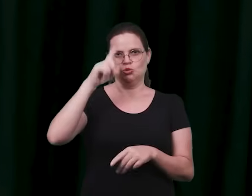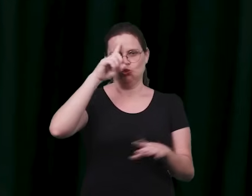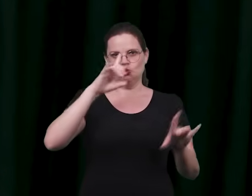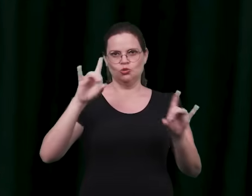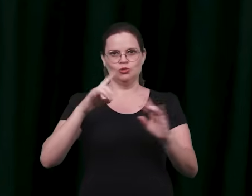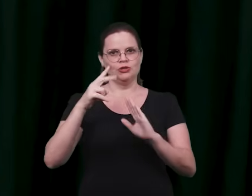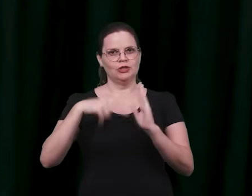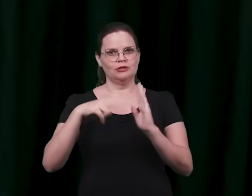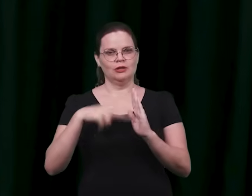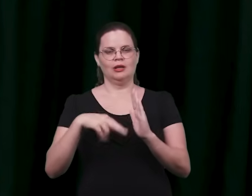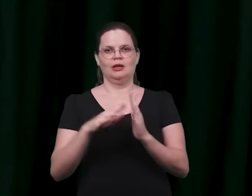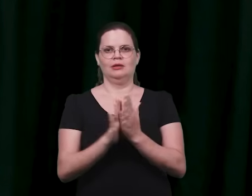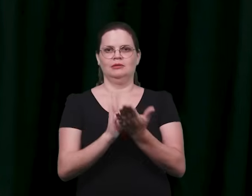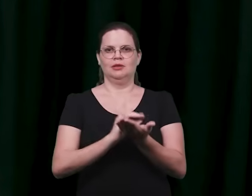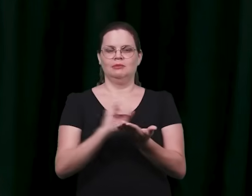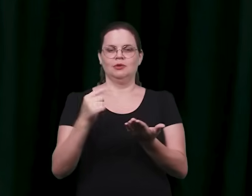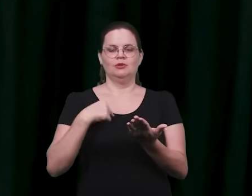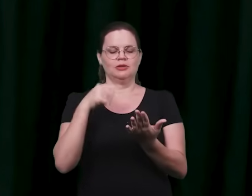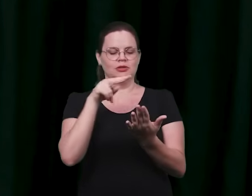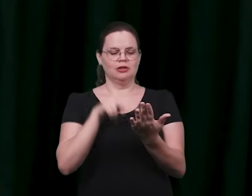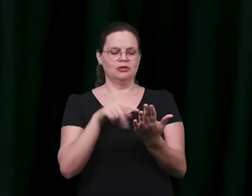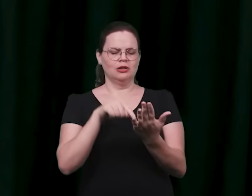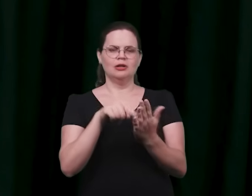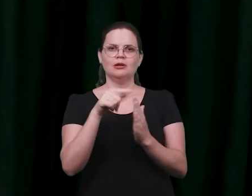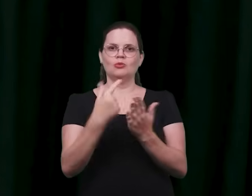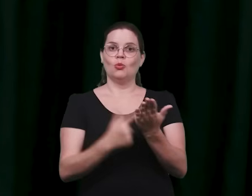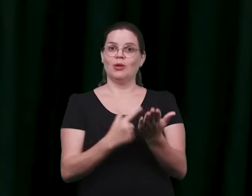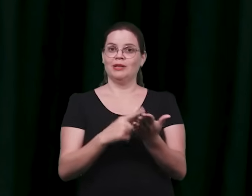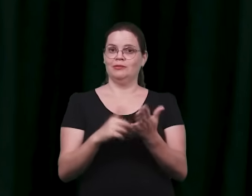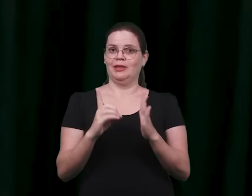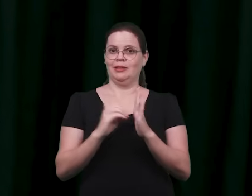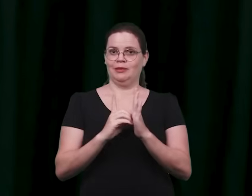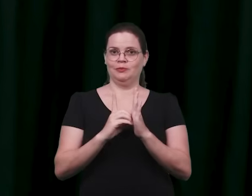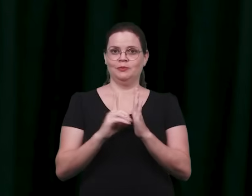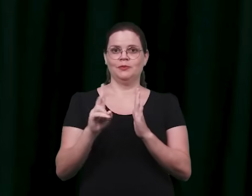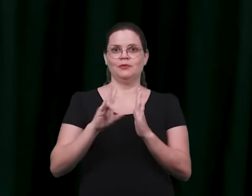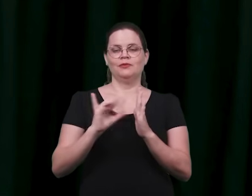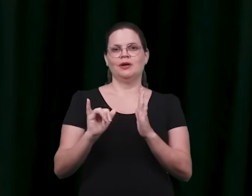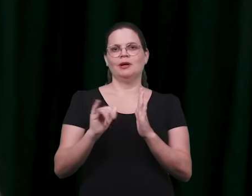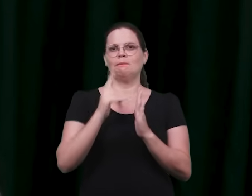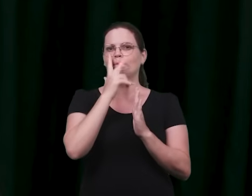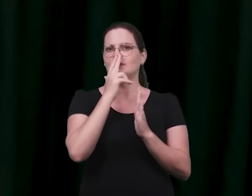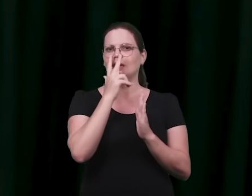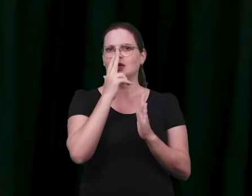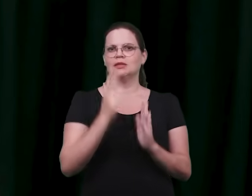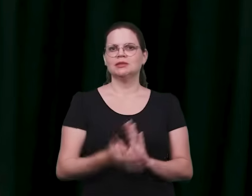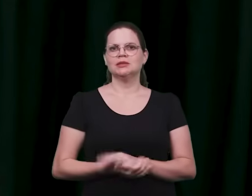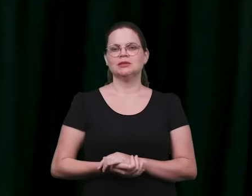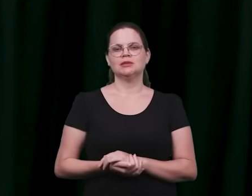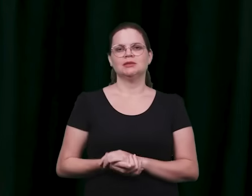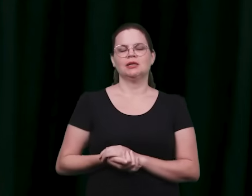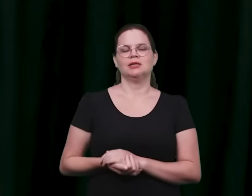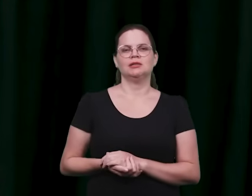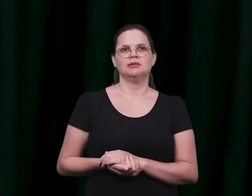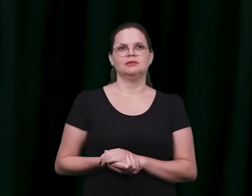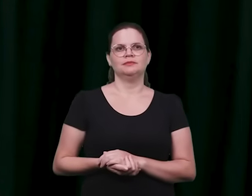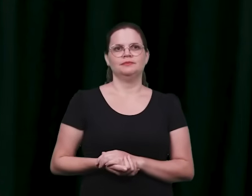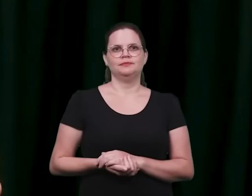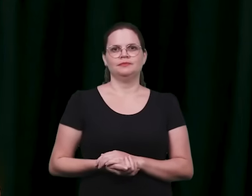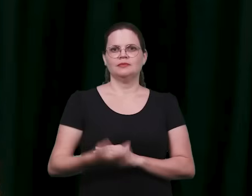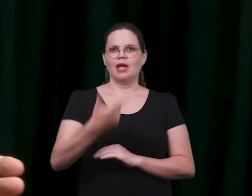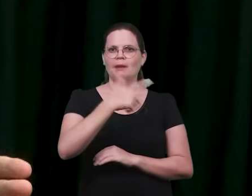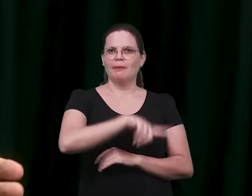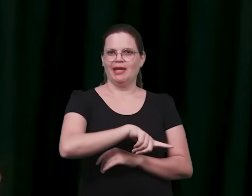dias, quando olhamos o livro de Deuteronômio, vai nos parecer, de uma forma, no primeiro momento, que é